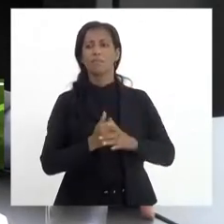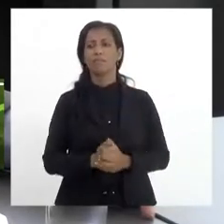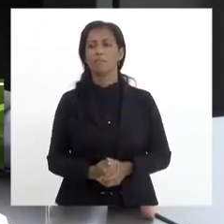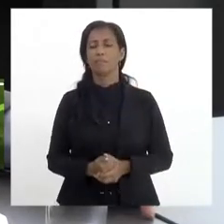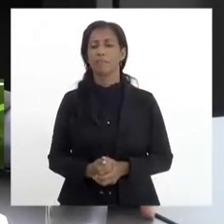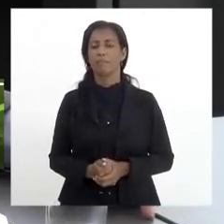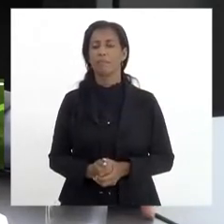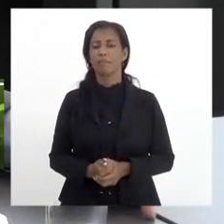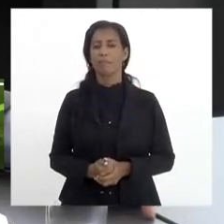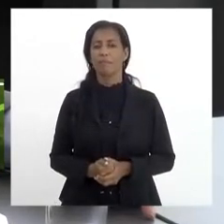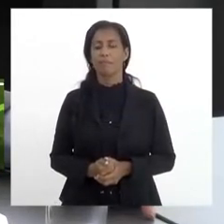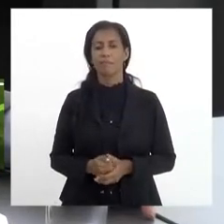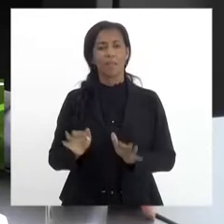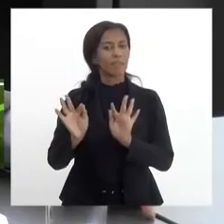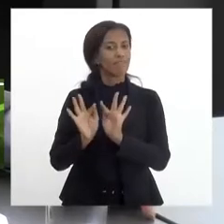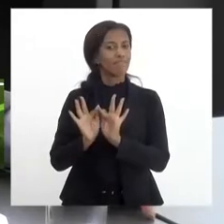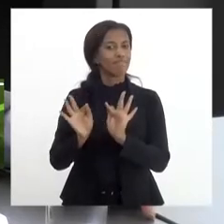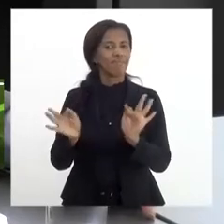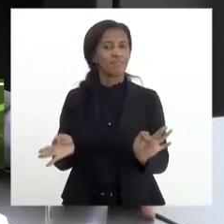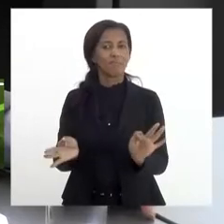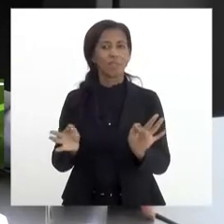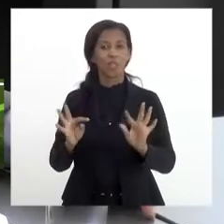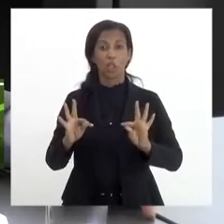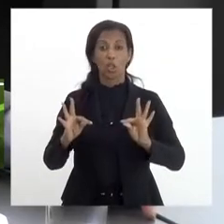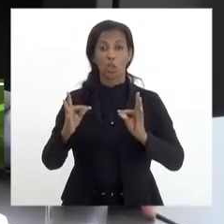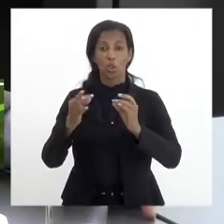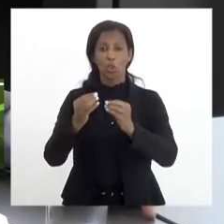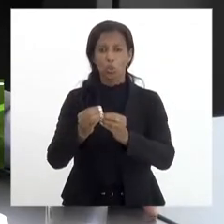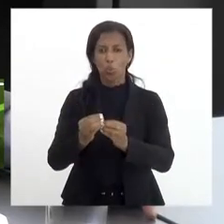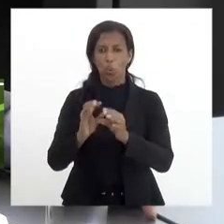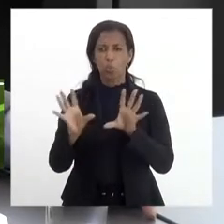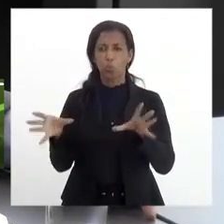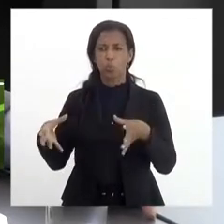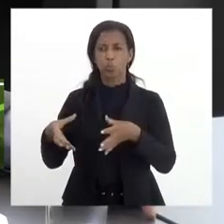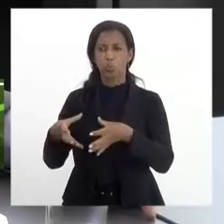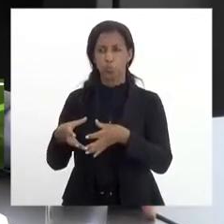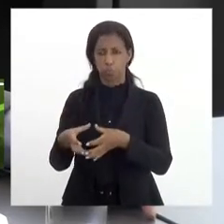é simples. Que toda milhagem